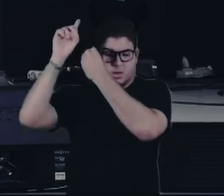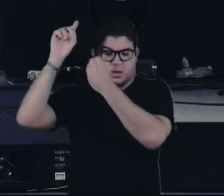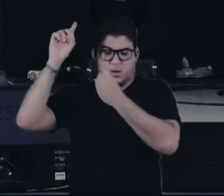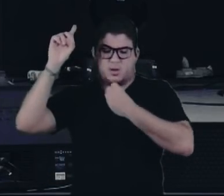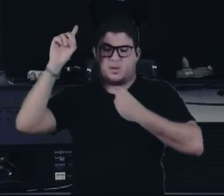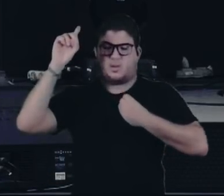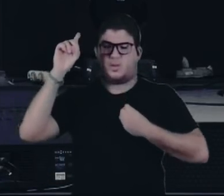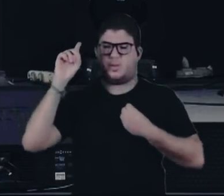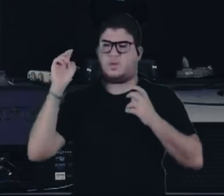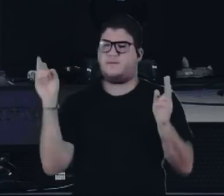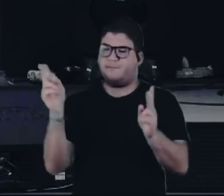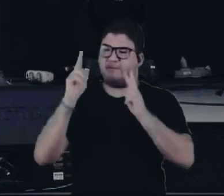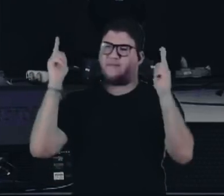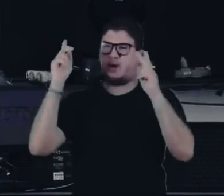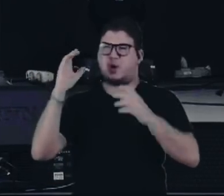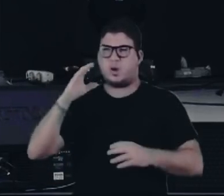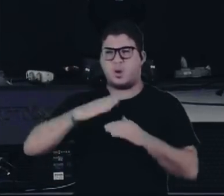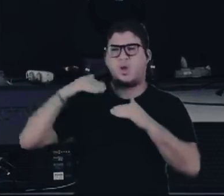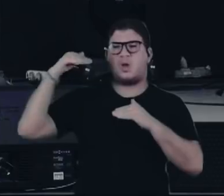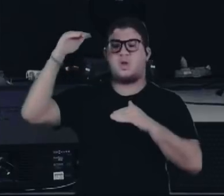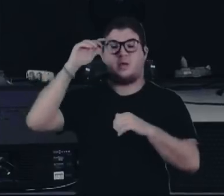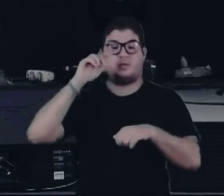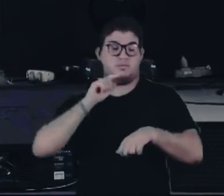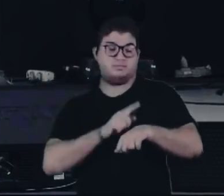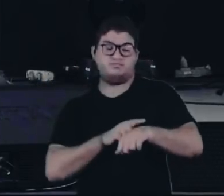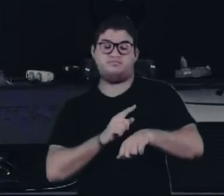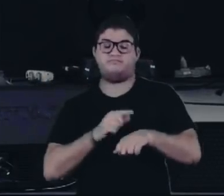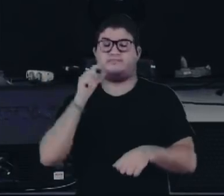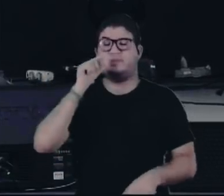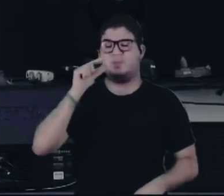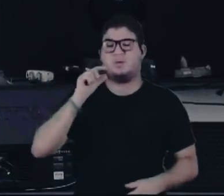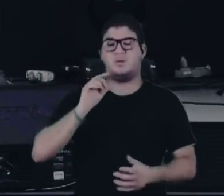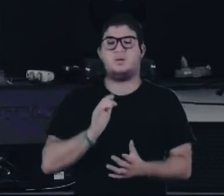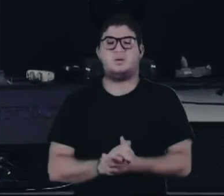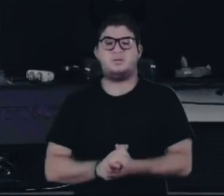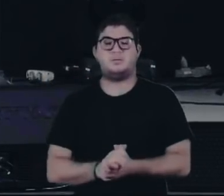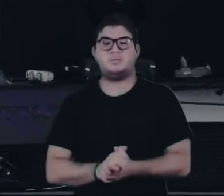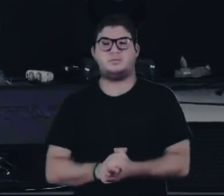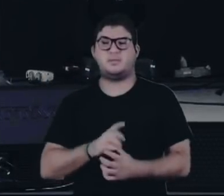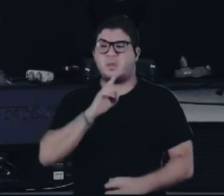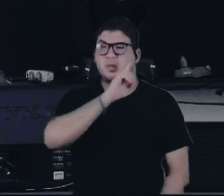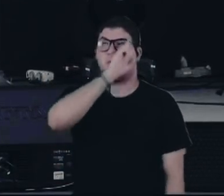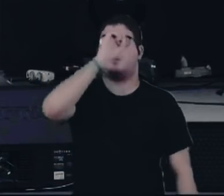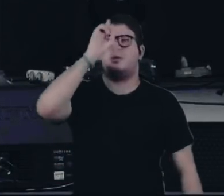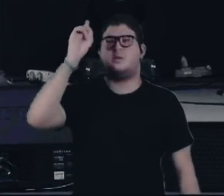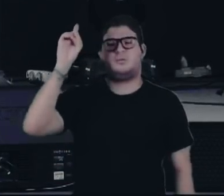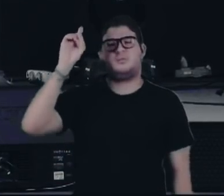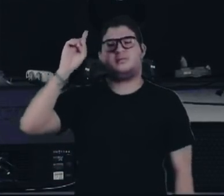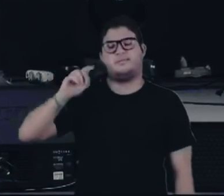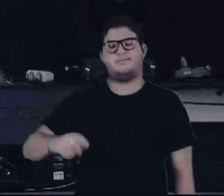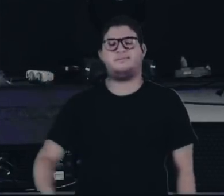dado uma fortuna em formato de quê? De moedas, chamadas dias.